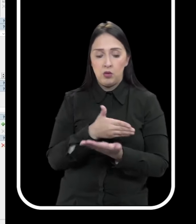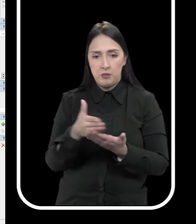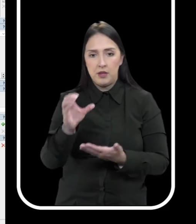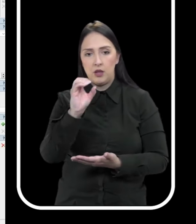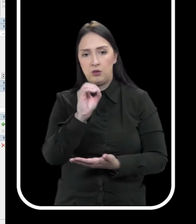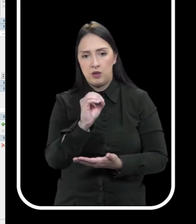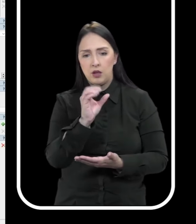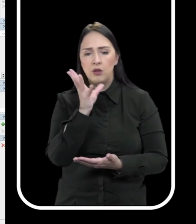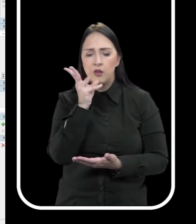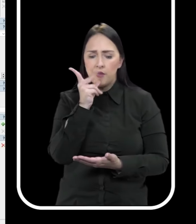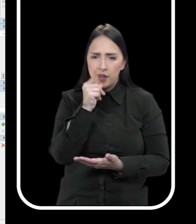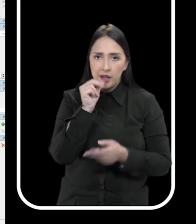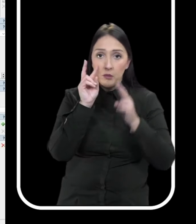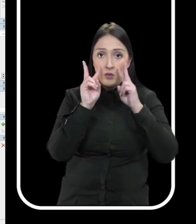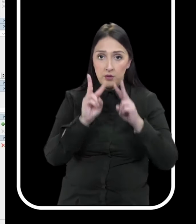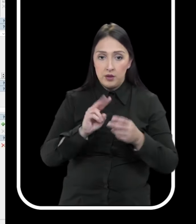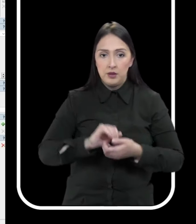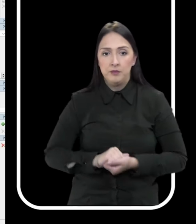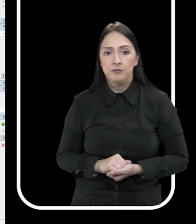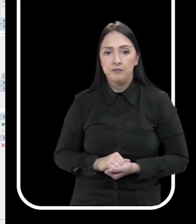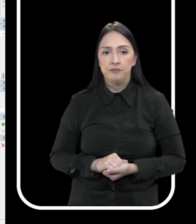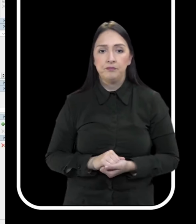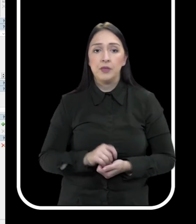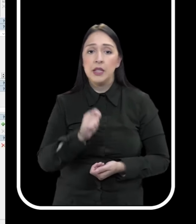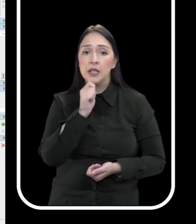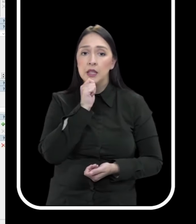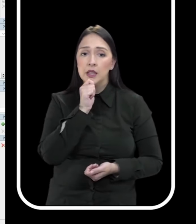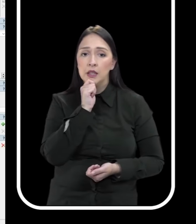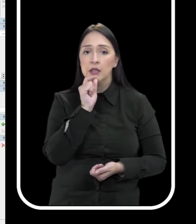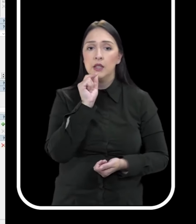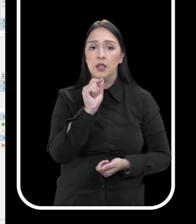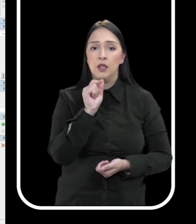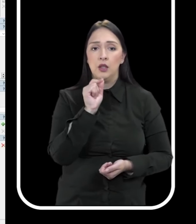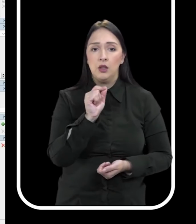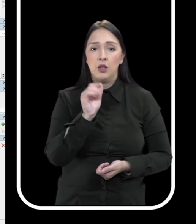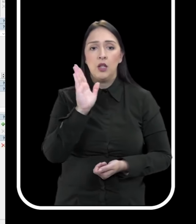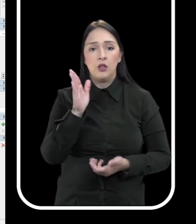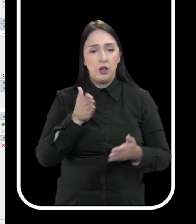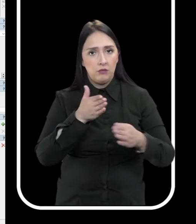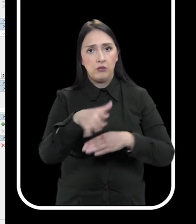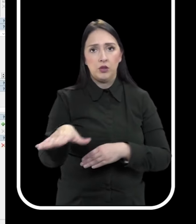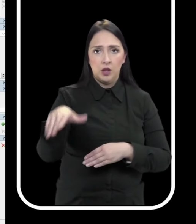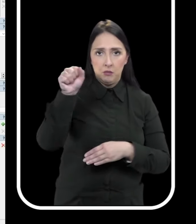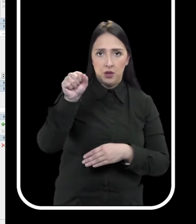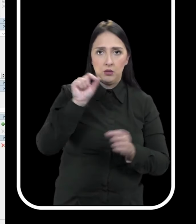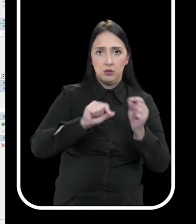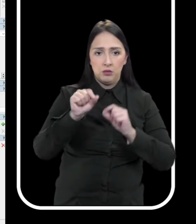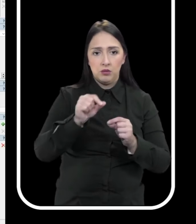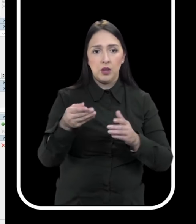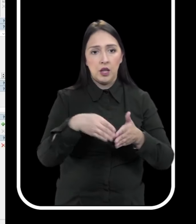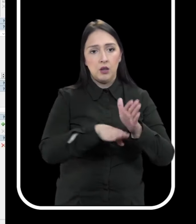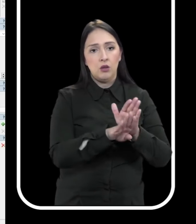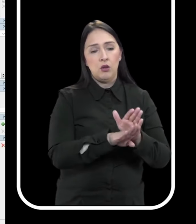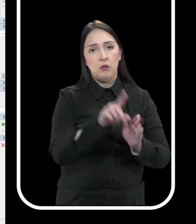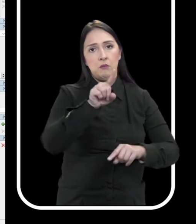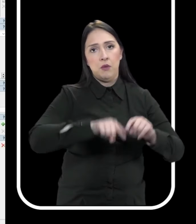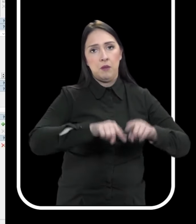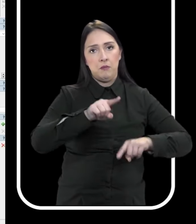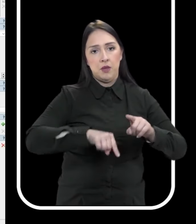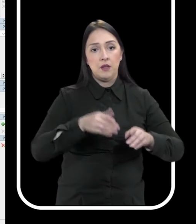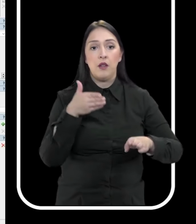zero, deixar bem lento para vocês verem. Então, olha lá, o operador, por enquanto, aliás, ele já foi chamado porque já entrou uma